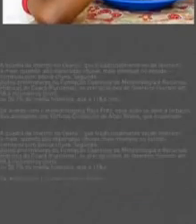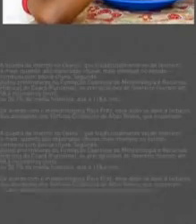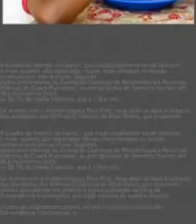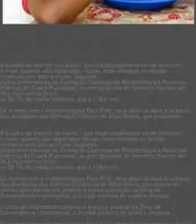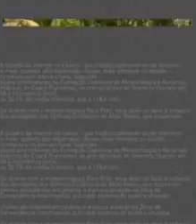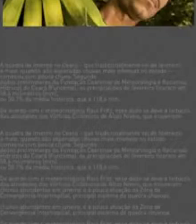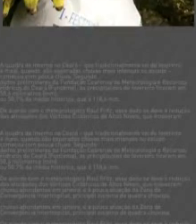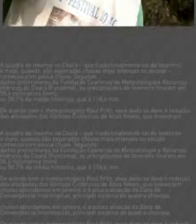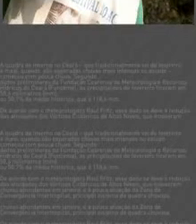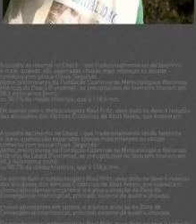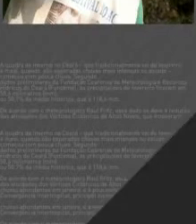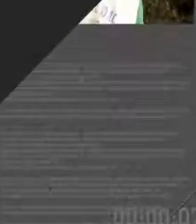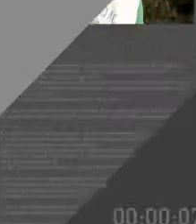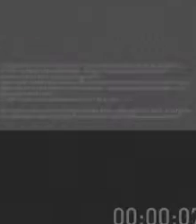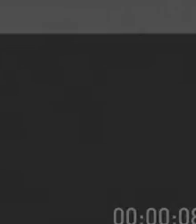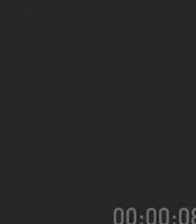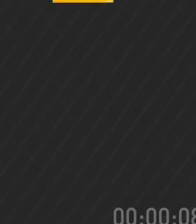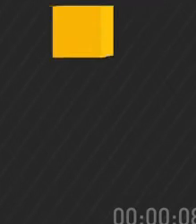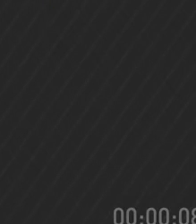principal